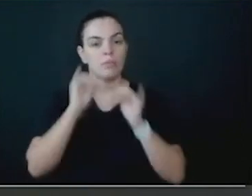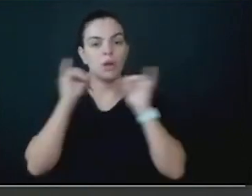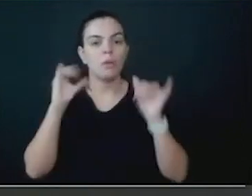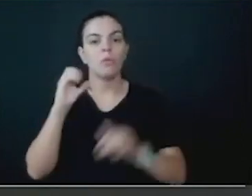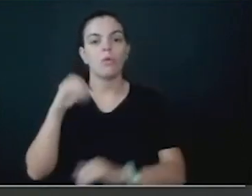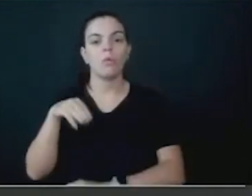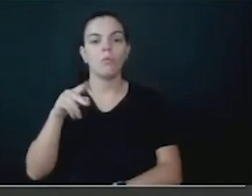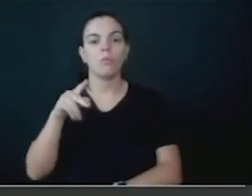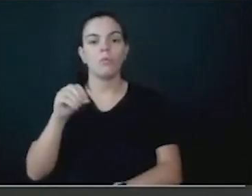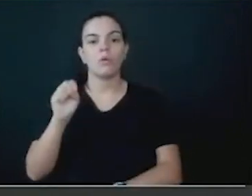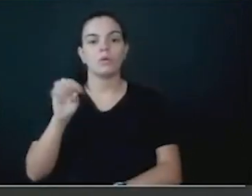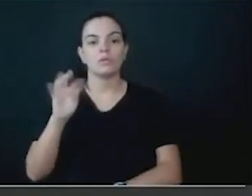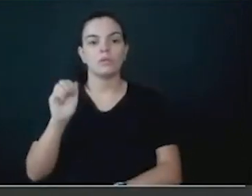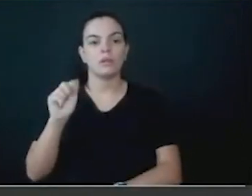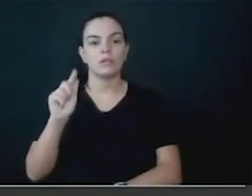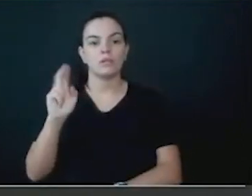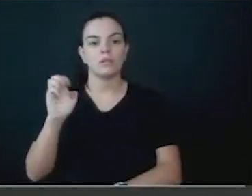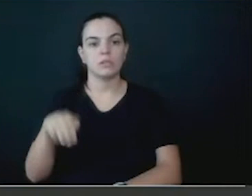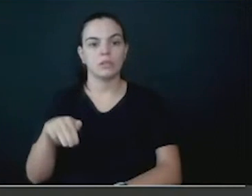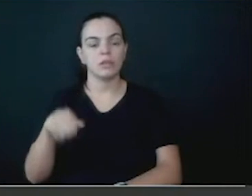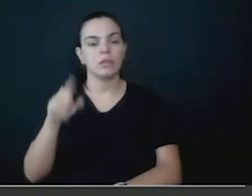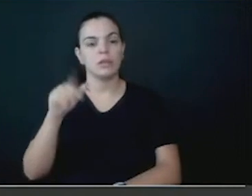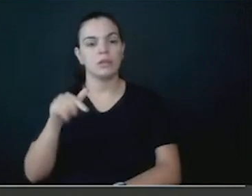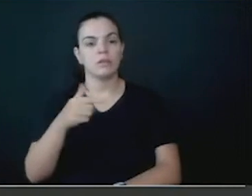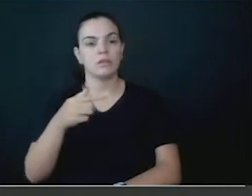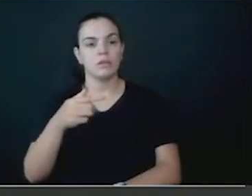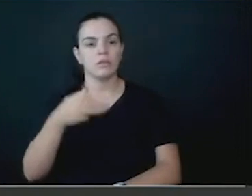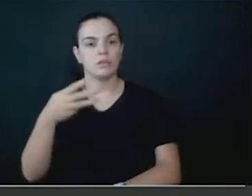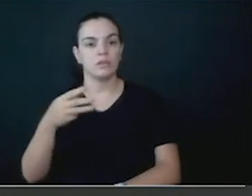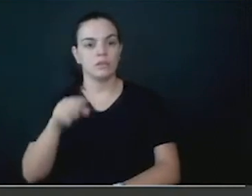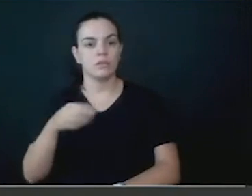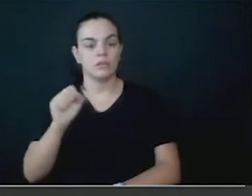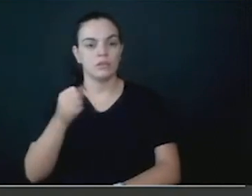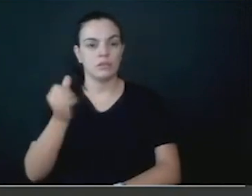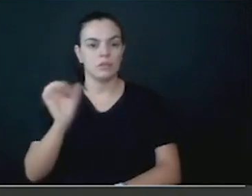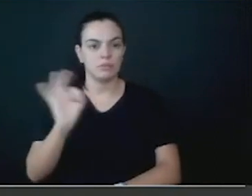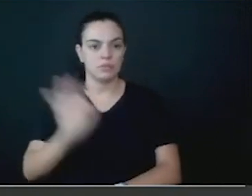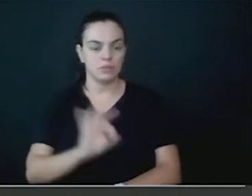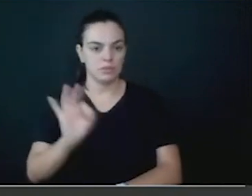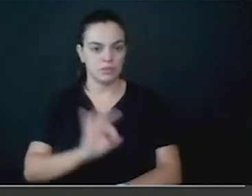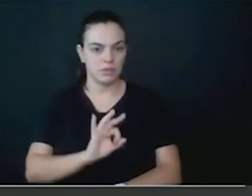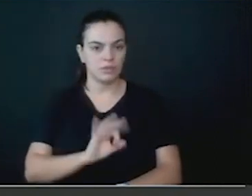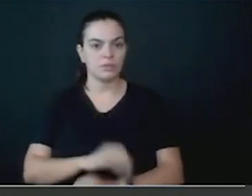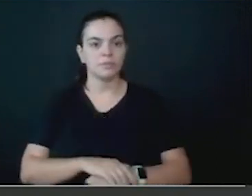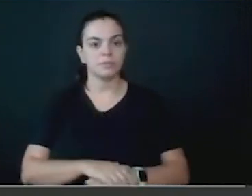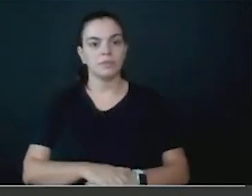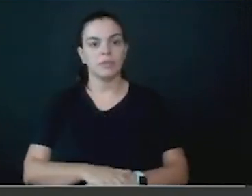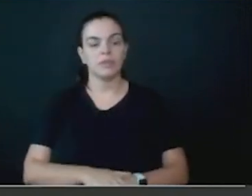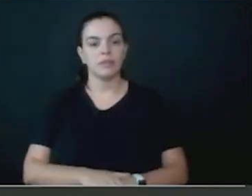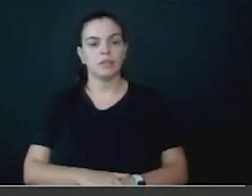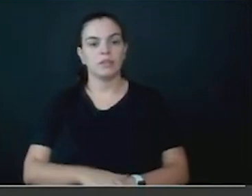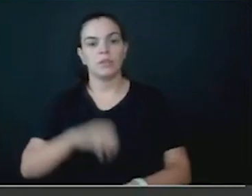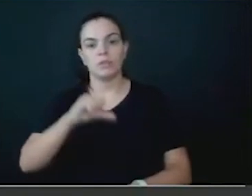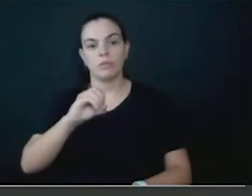as capacitações, 0,86, as capacitações estão ocorrendo, né? 90% de resíduos depositados no